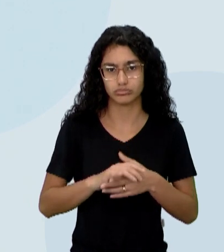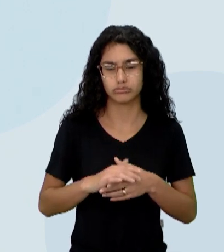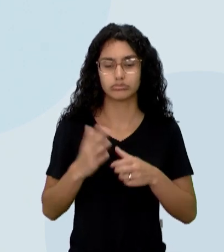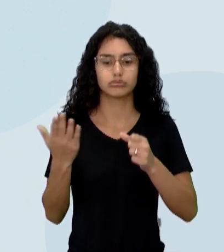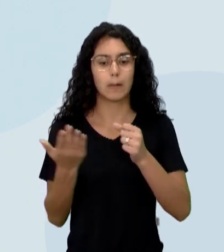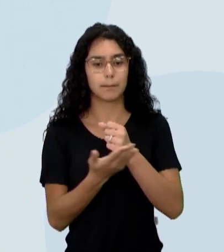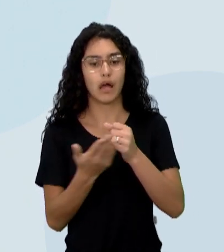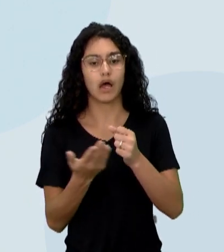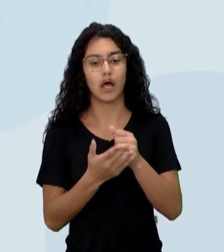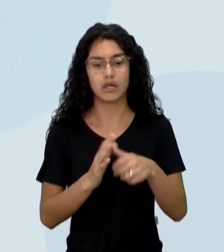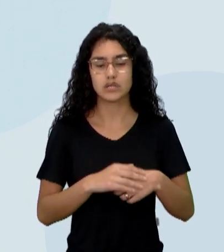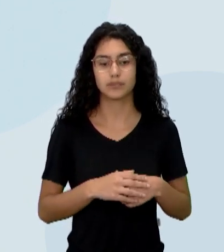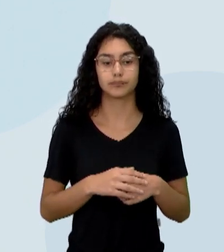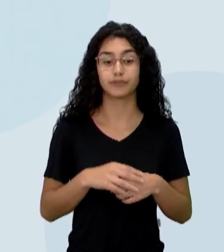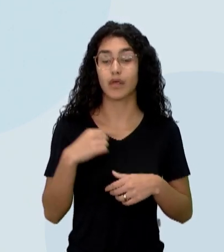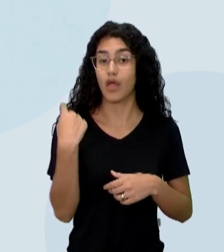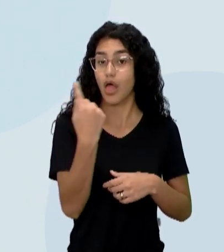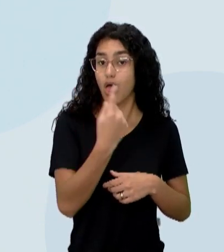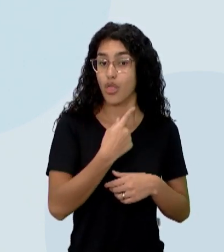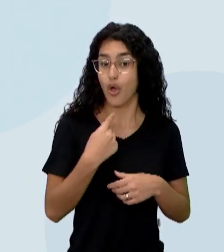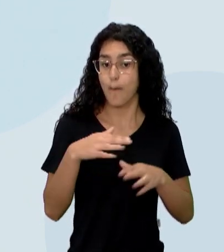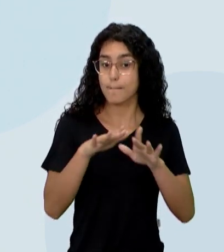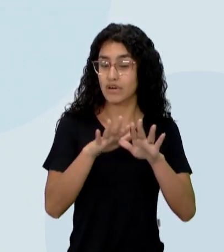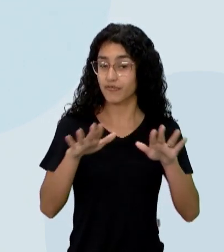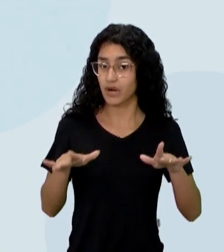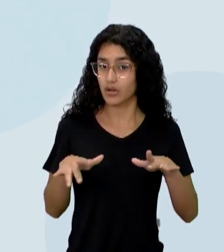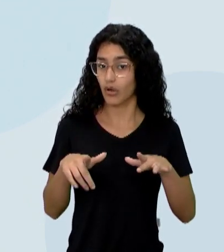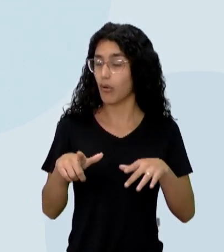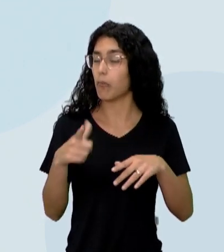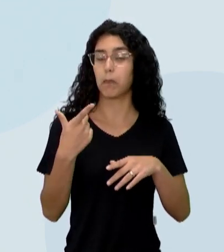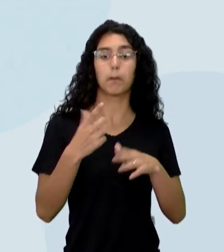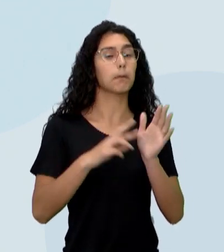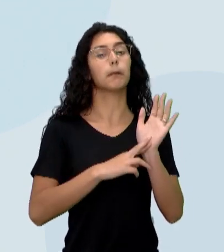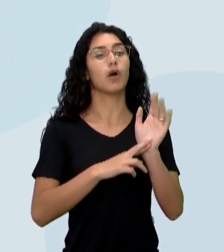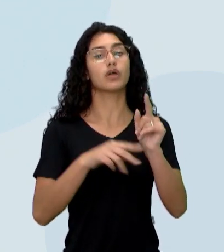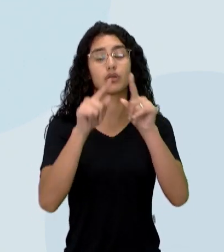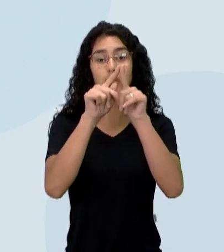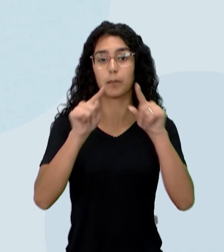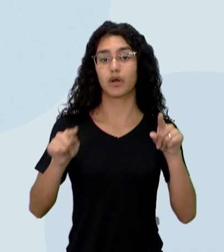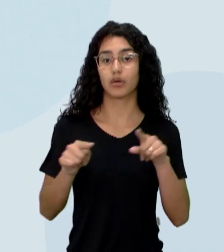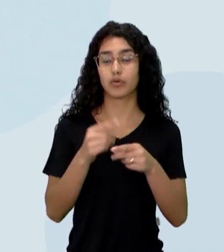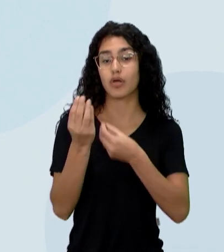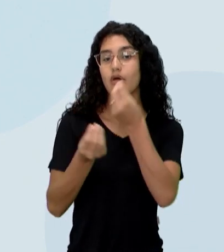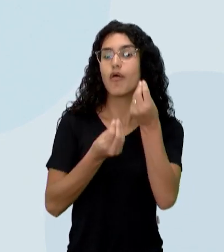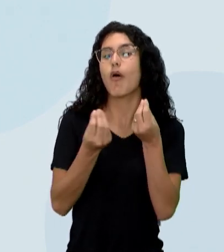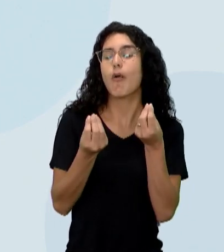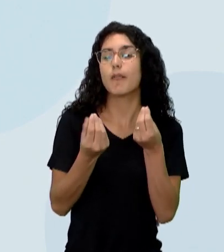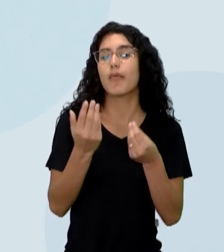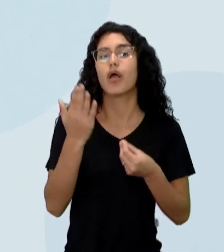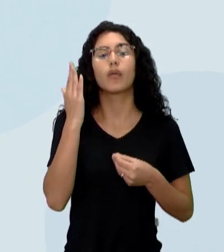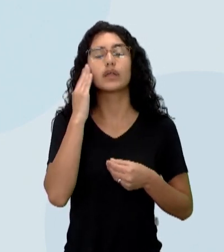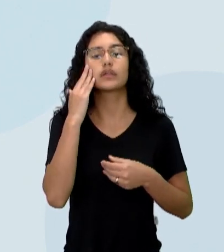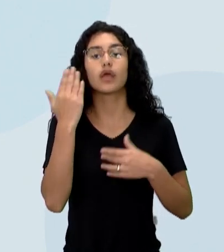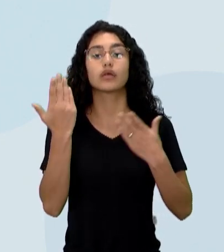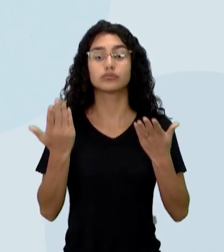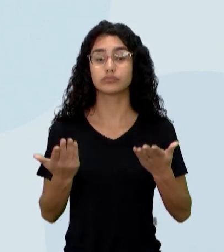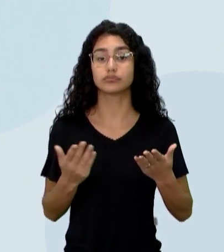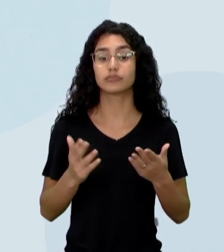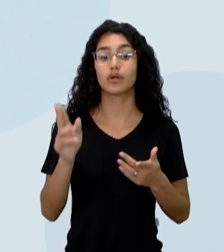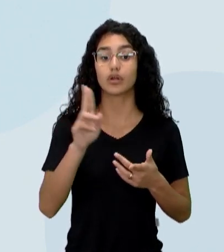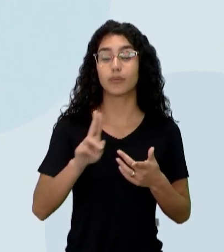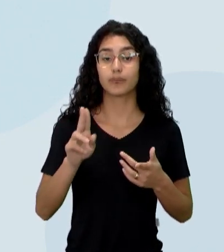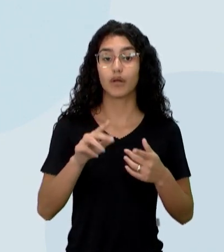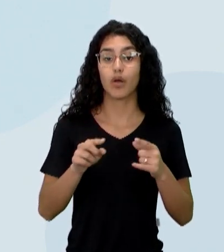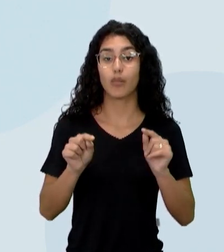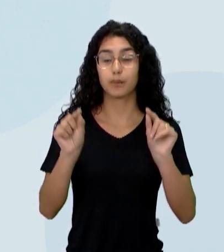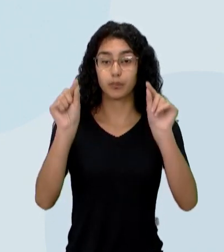base pentagonal. E a nossa planificação não sugere uma pirâmide. Como é que eu sei que não sugere uma pirâmide? Os